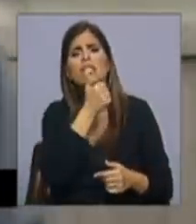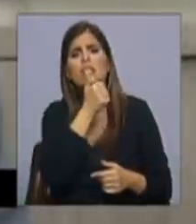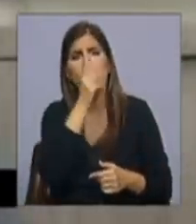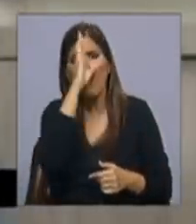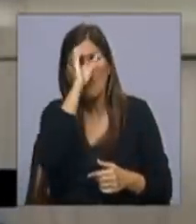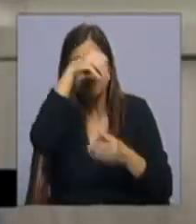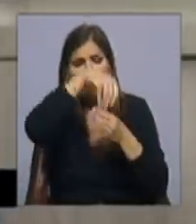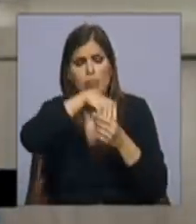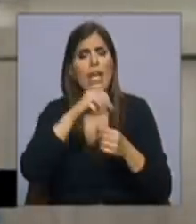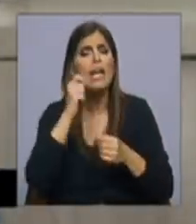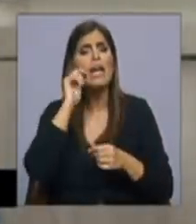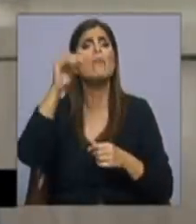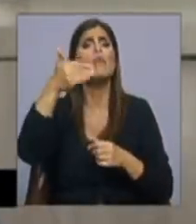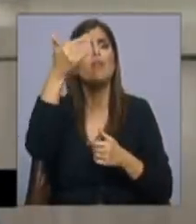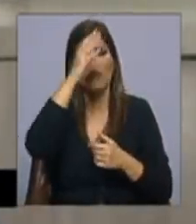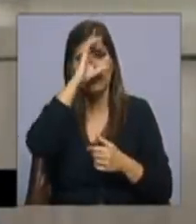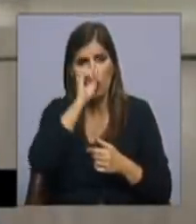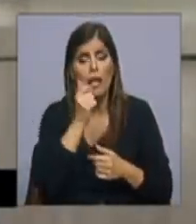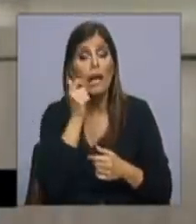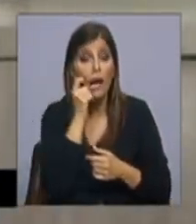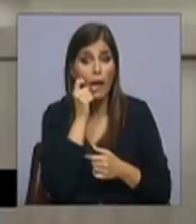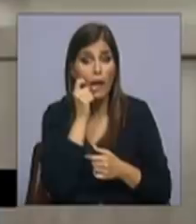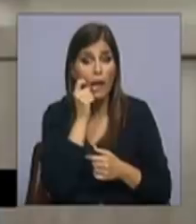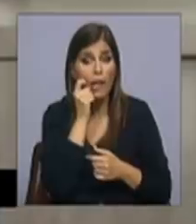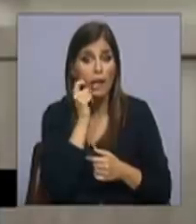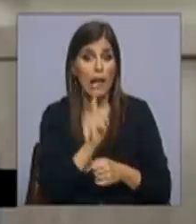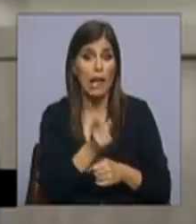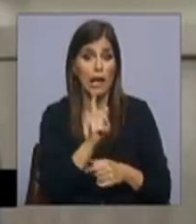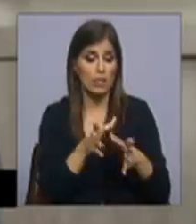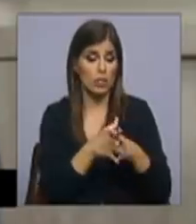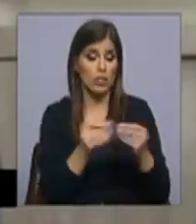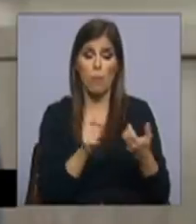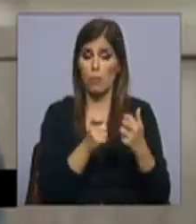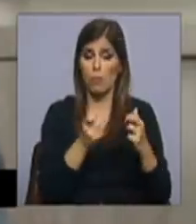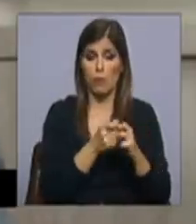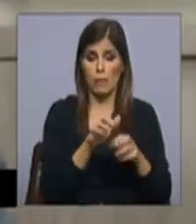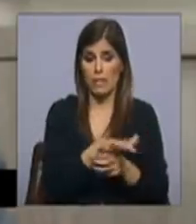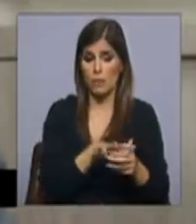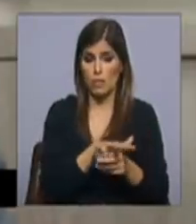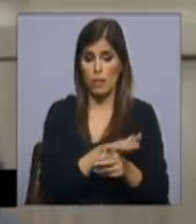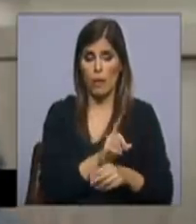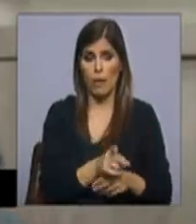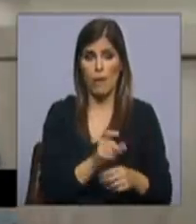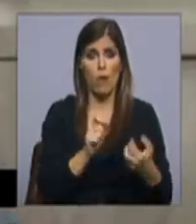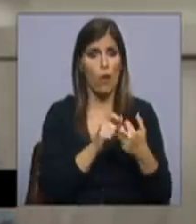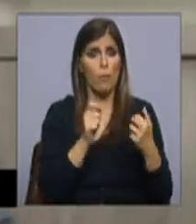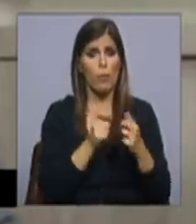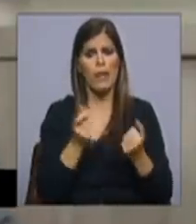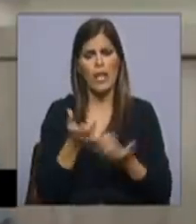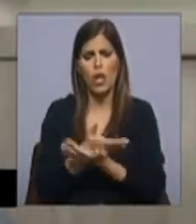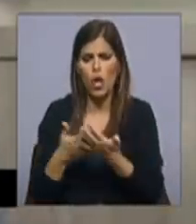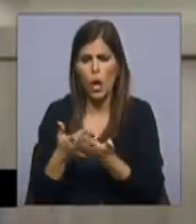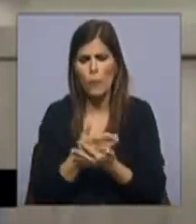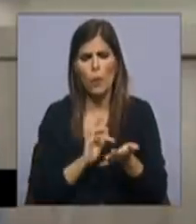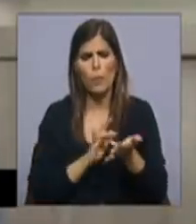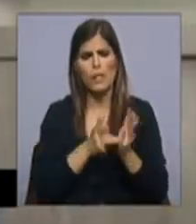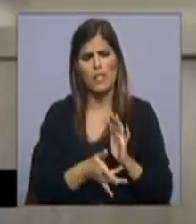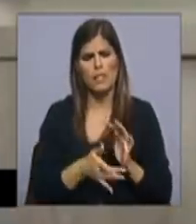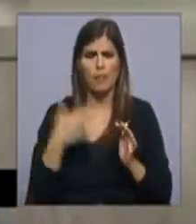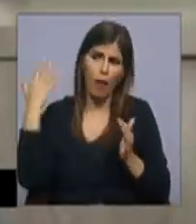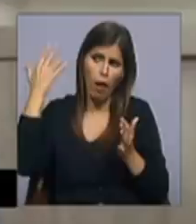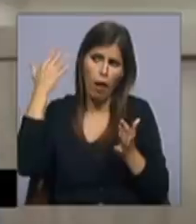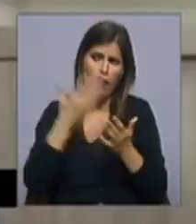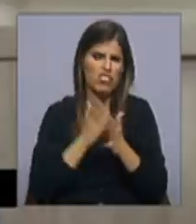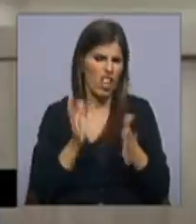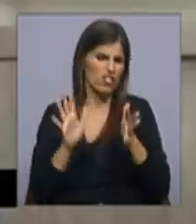ter prioridade no Estado. Ou seja, é isso que resolve o problema da situação. O problema econômico o Brasil já vinha tendo há muito